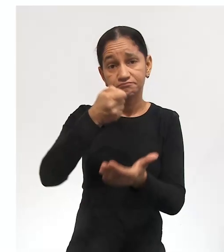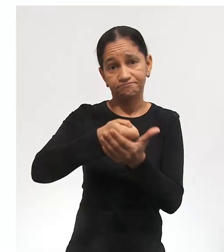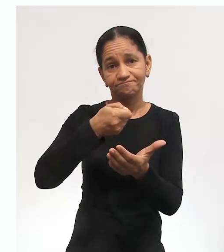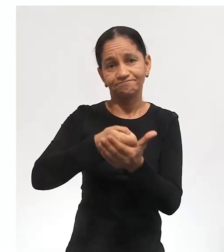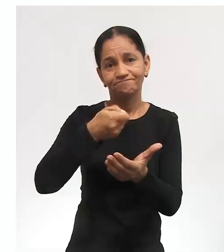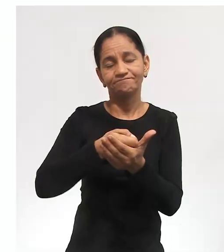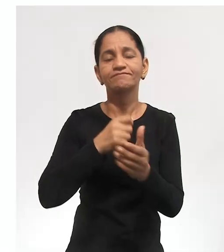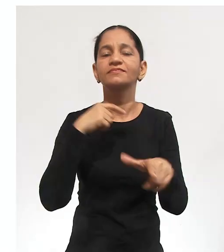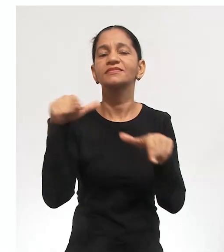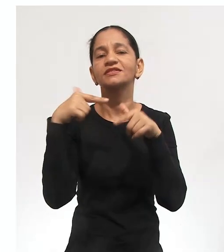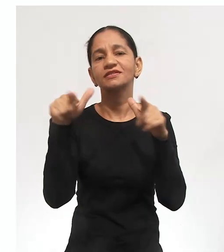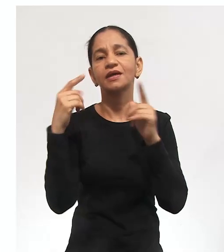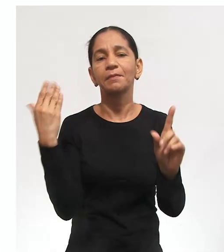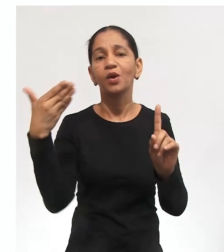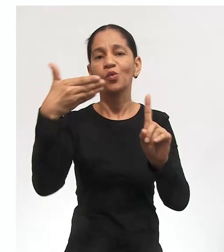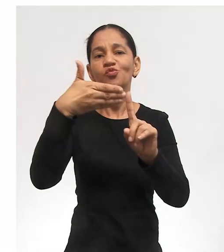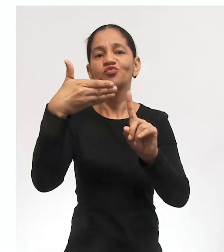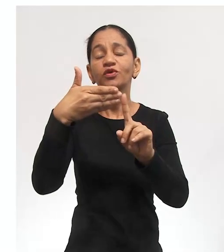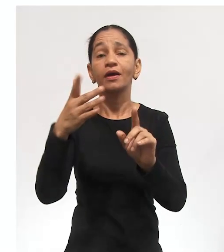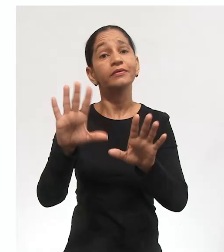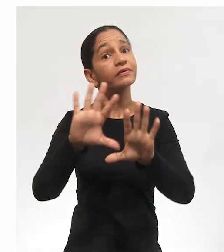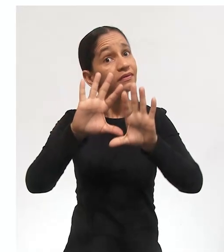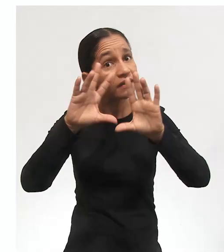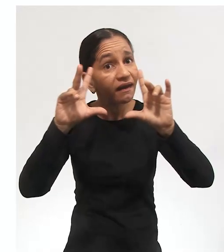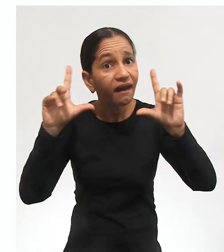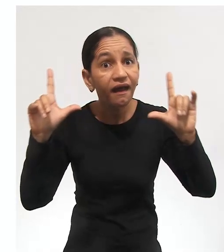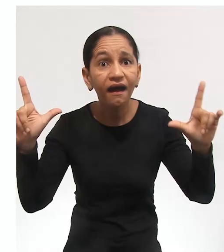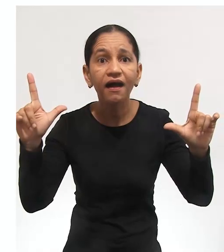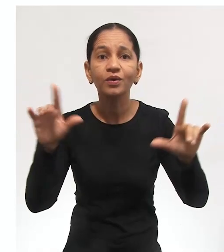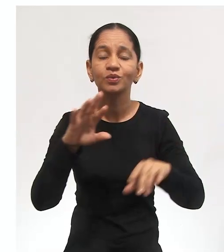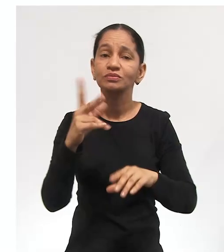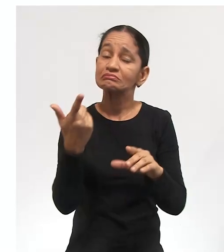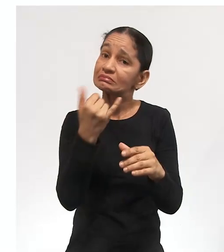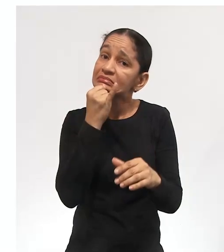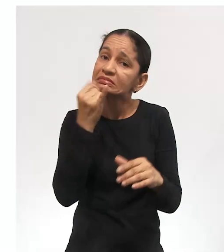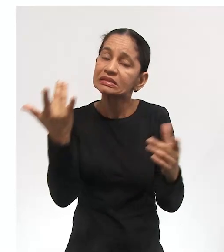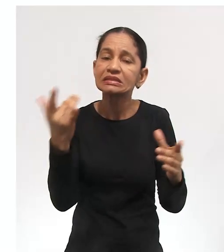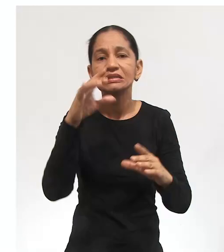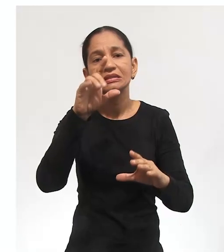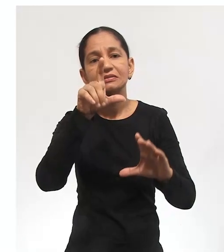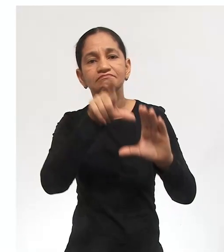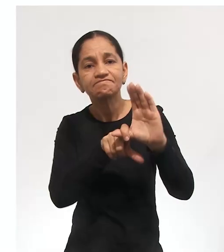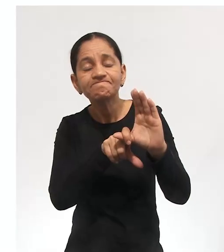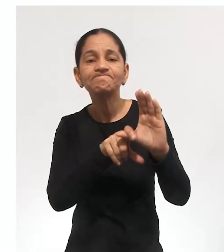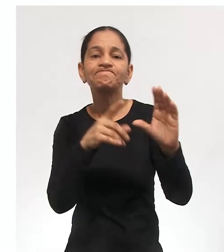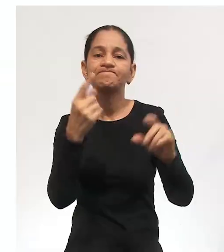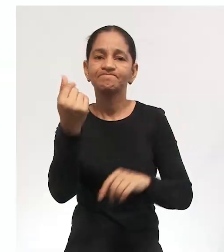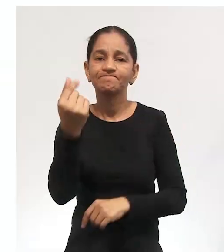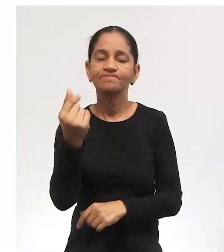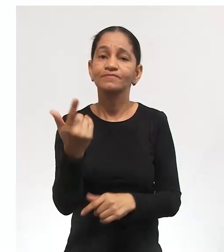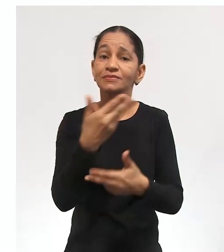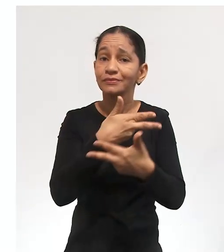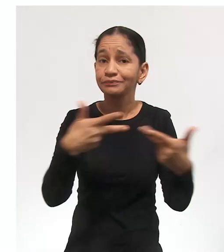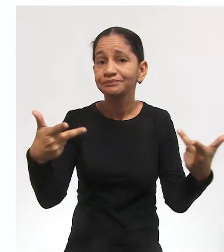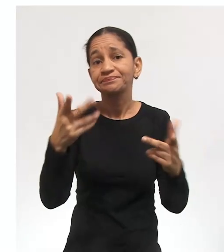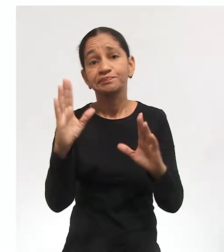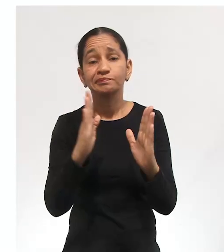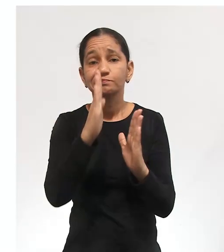obrigações trabalhistas, inclusive as contraídas à época em que os